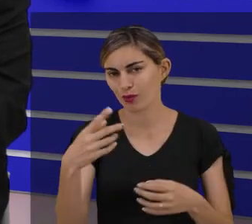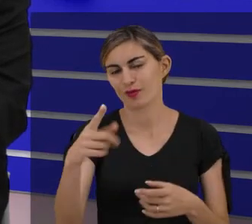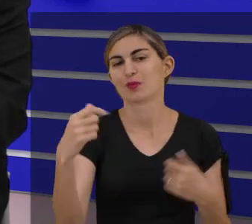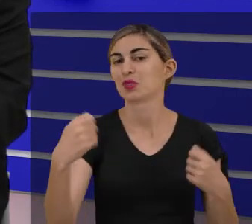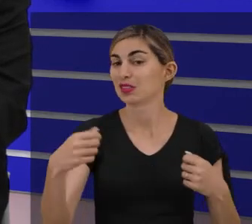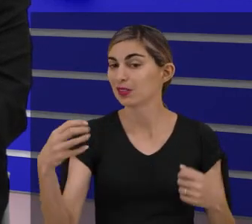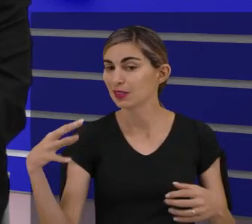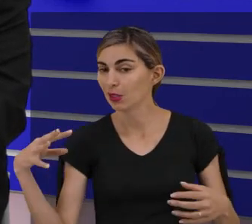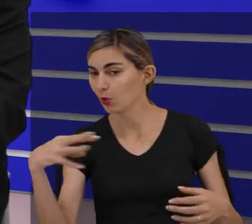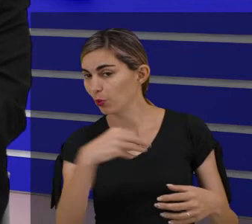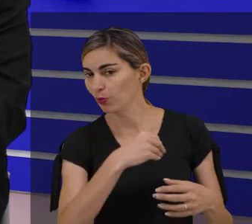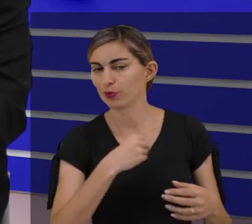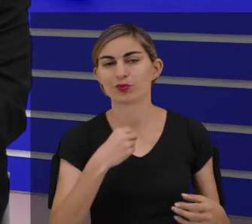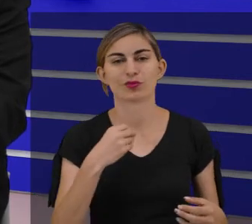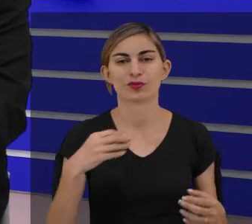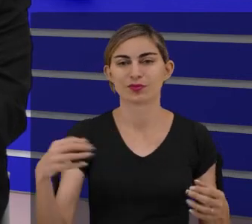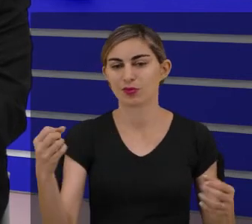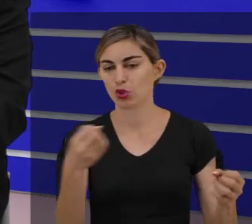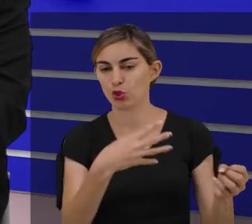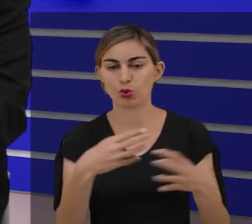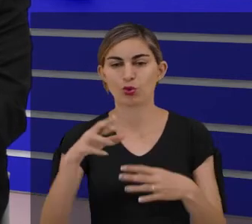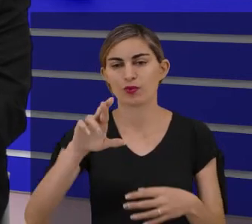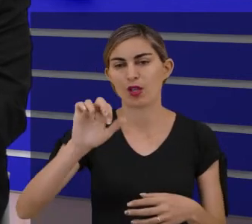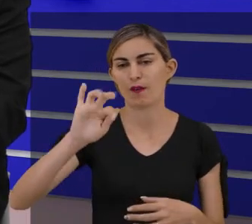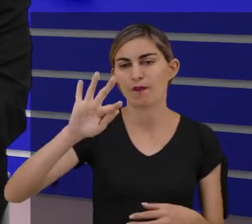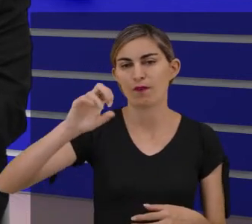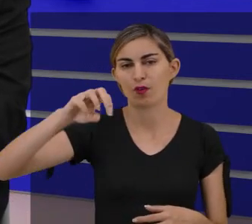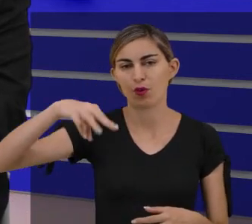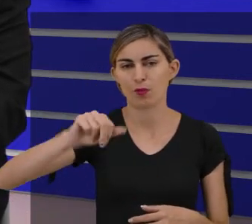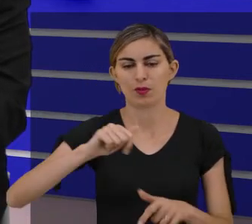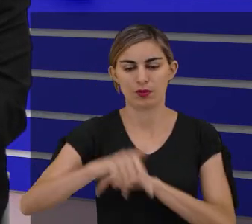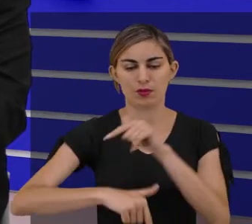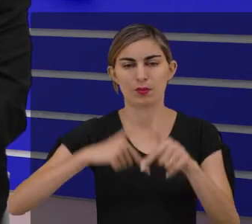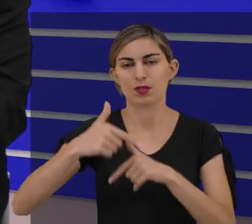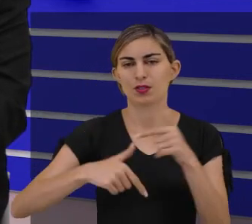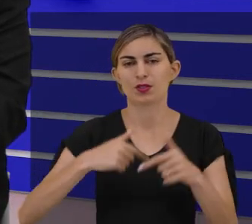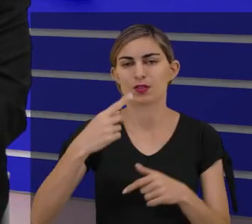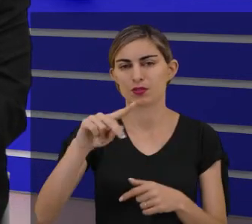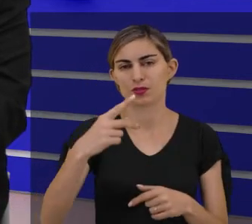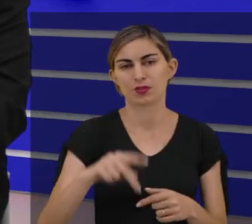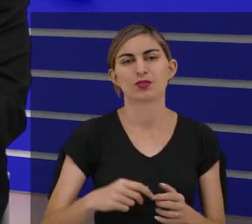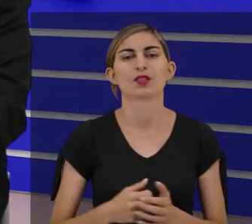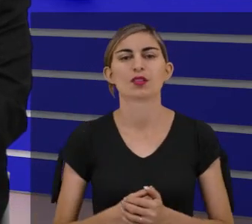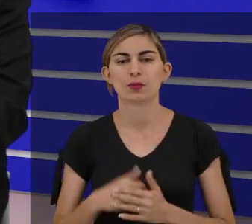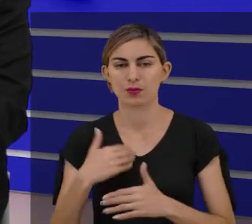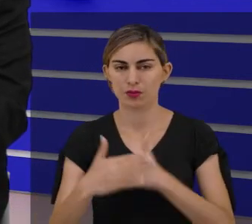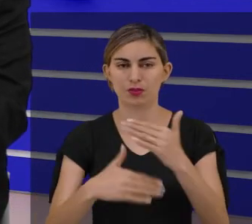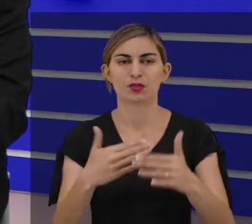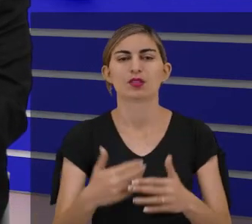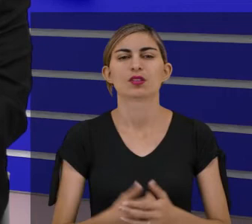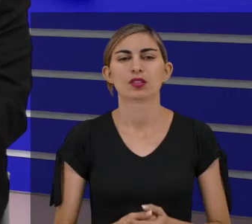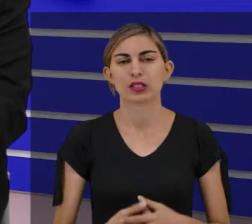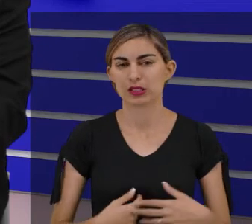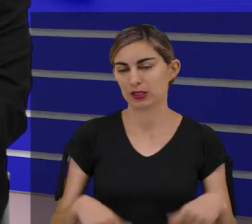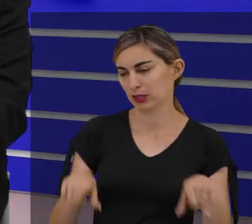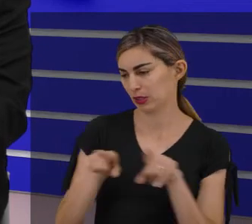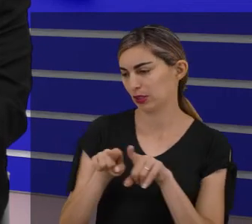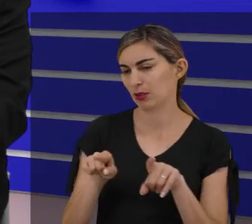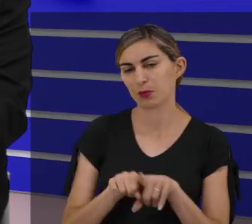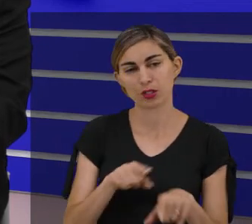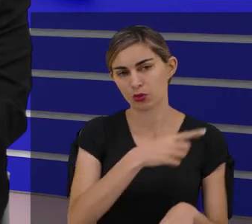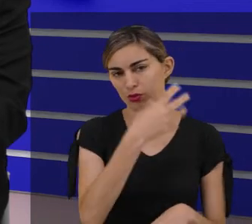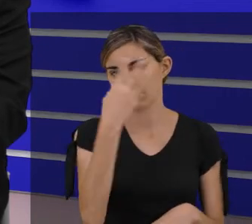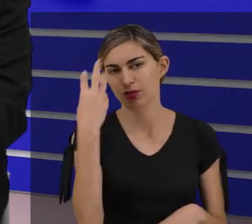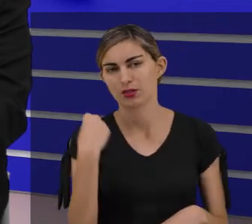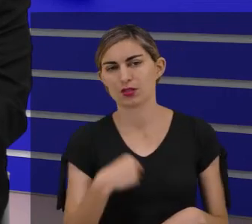inseridos nesse novo universo da reforma trabalhista, que eles sejam atores significativos nesse processo. E que também eles